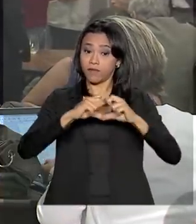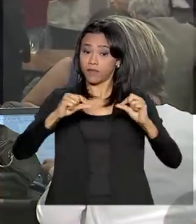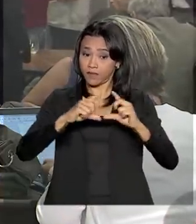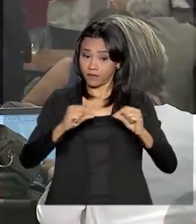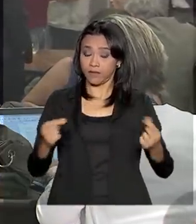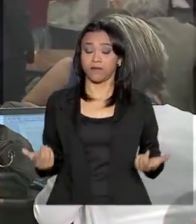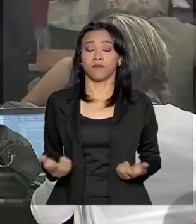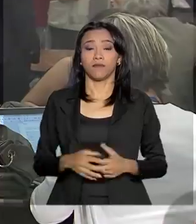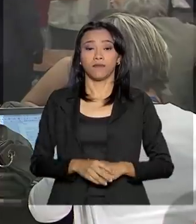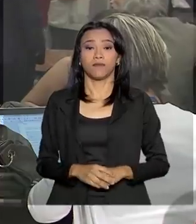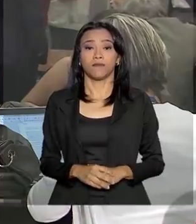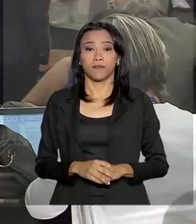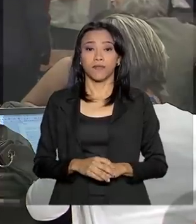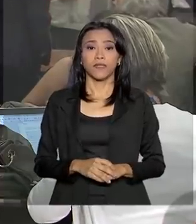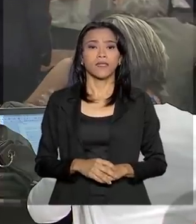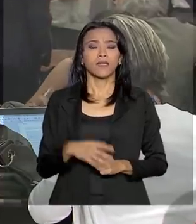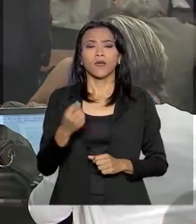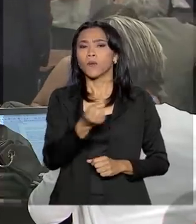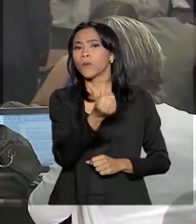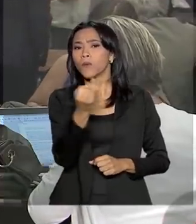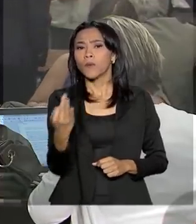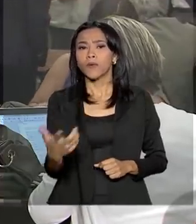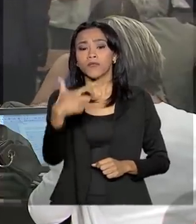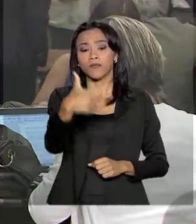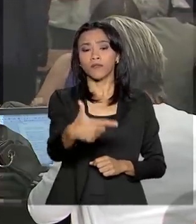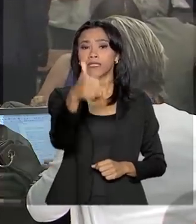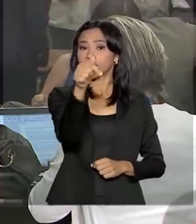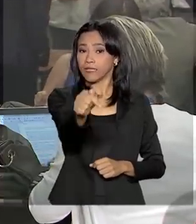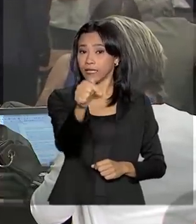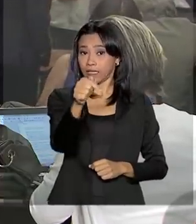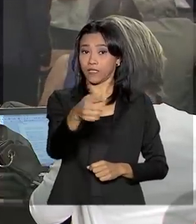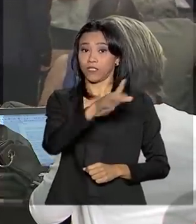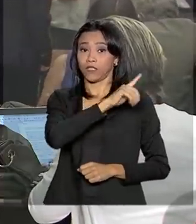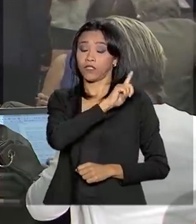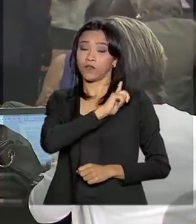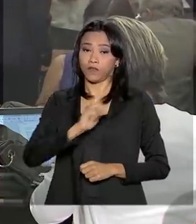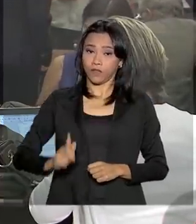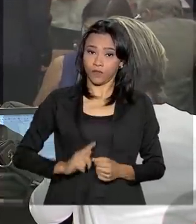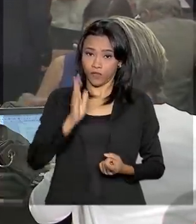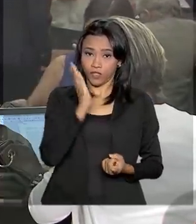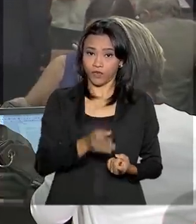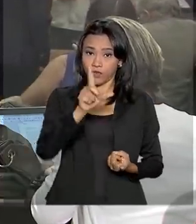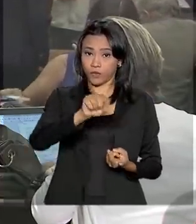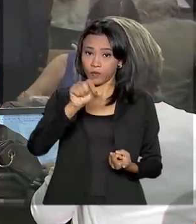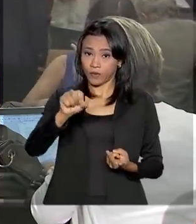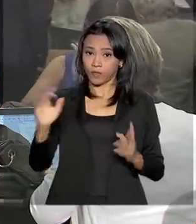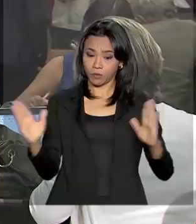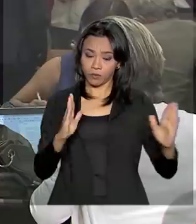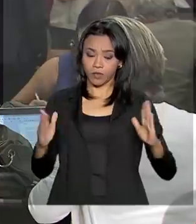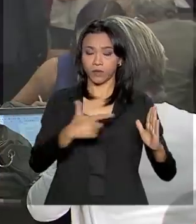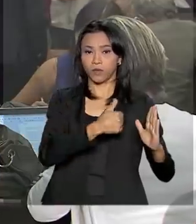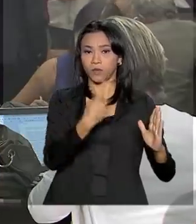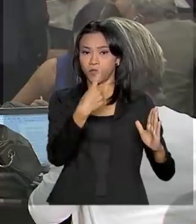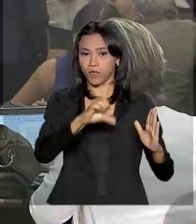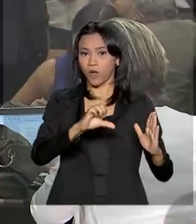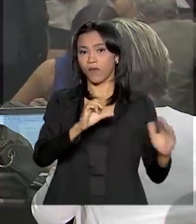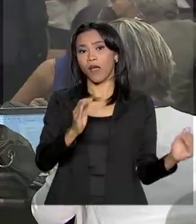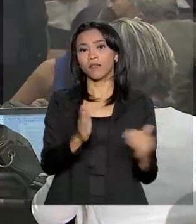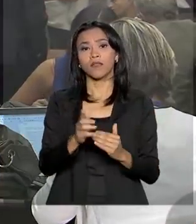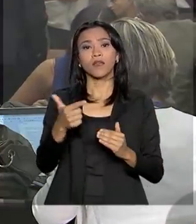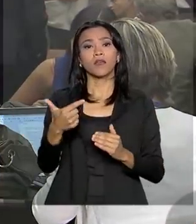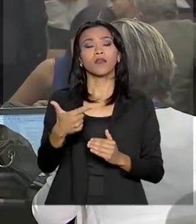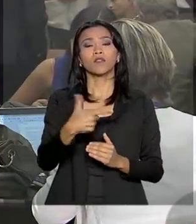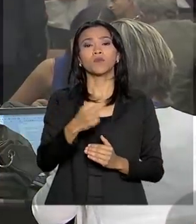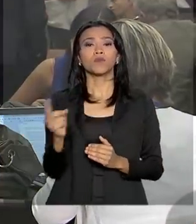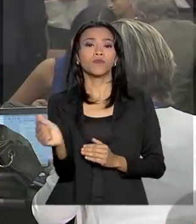em Brasília. Participam os 27 governadores eleitos para o mandato 2019 a 2022. A proposta